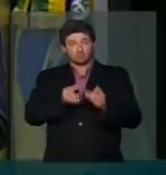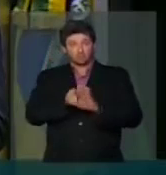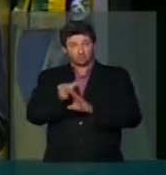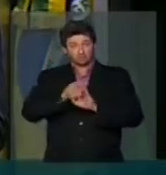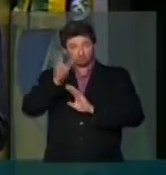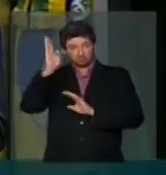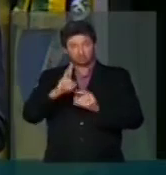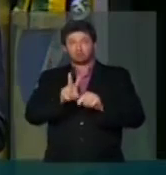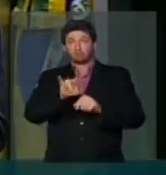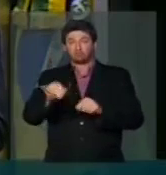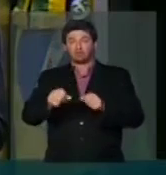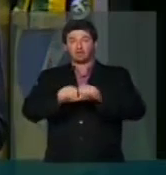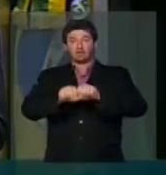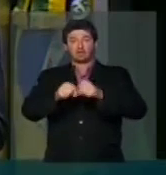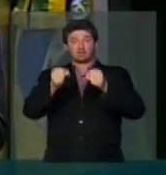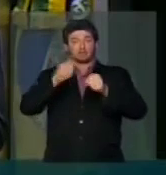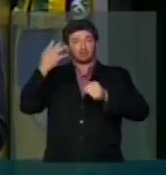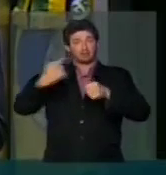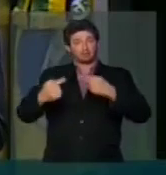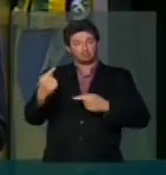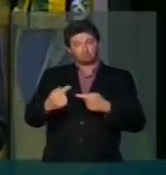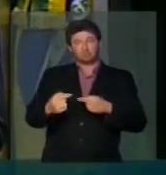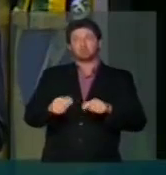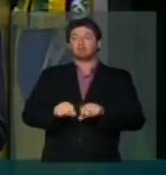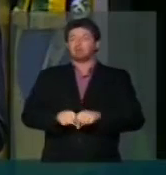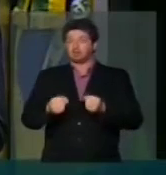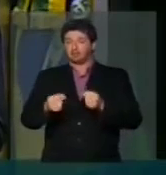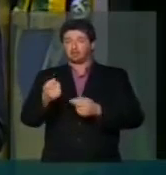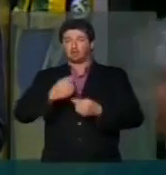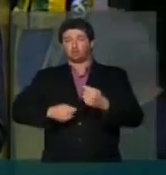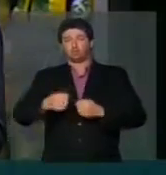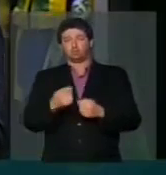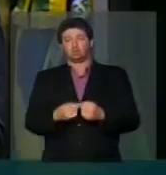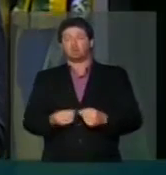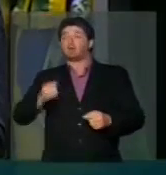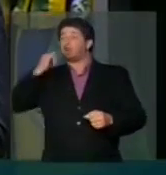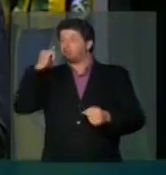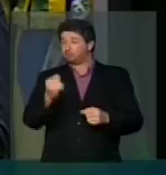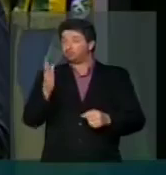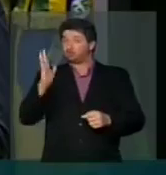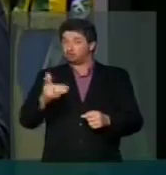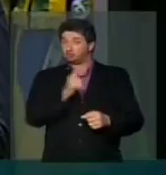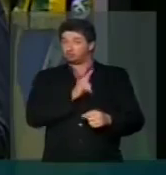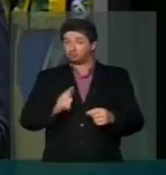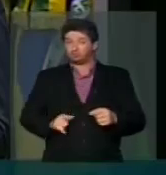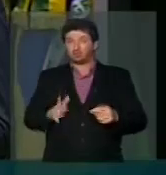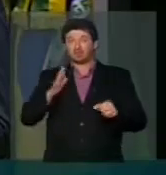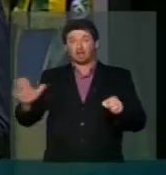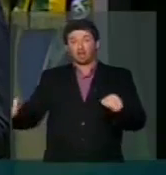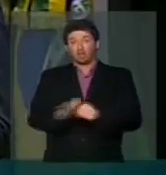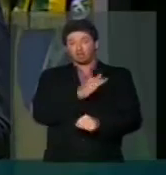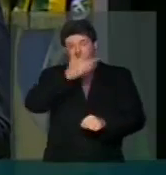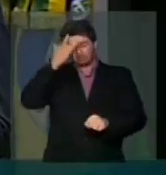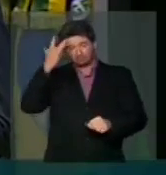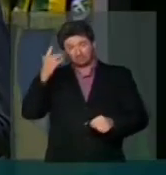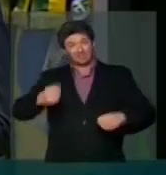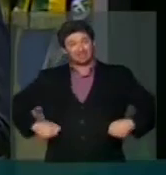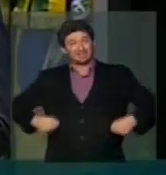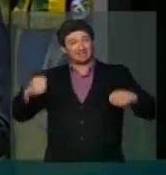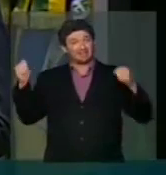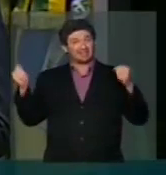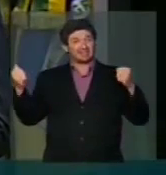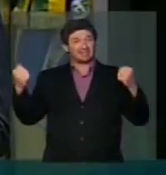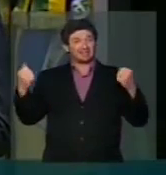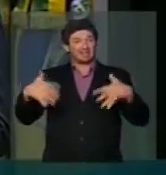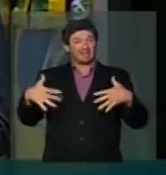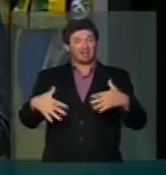nos levaria ao precipício político e econômico. Avisaram que a máquina do governo estava inchada, dispendiosa, com